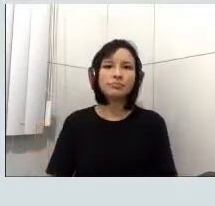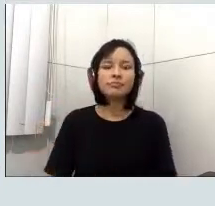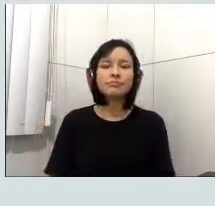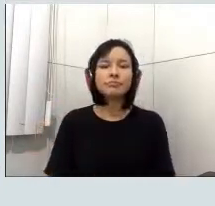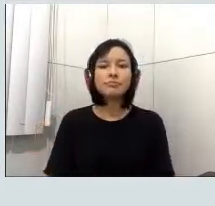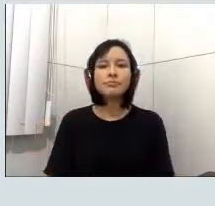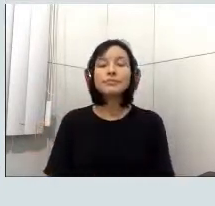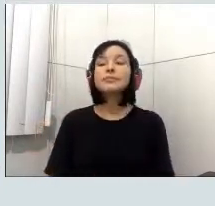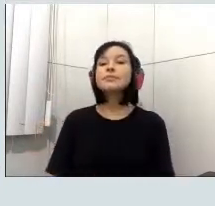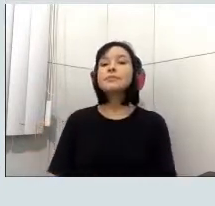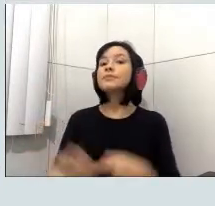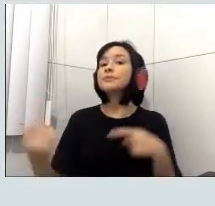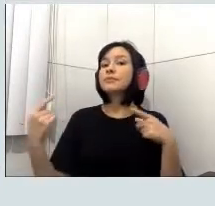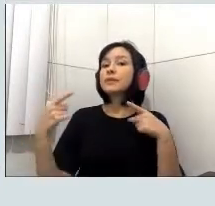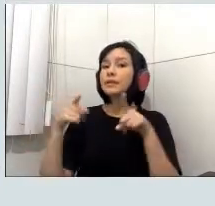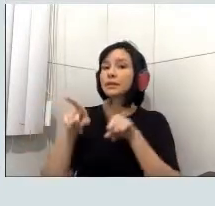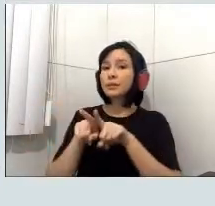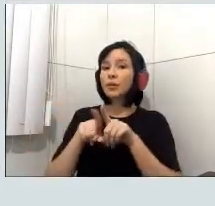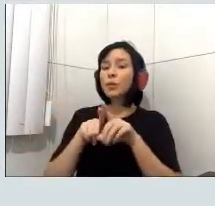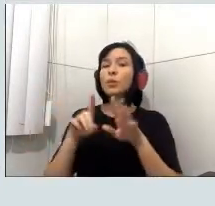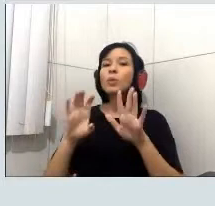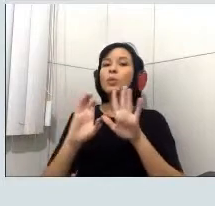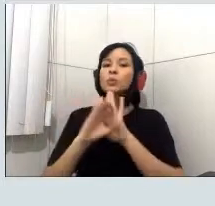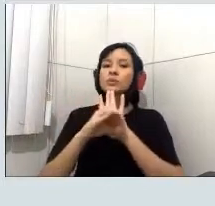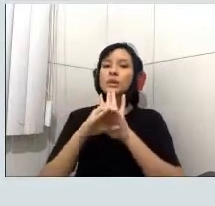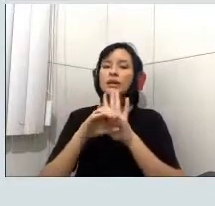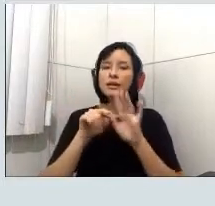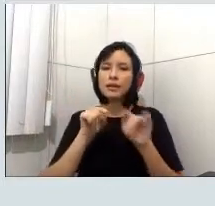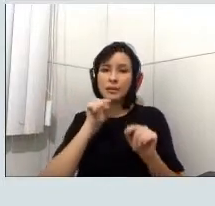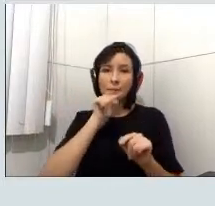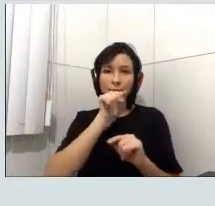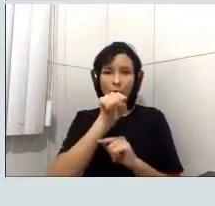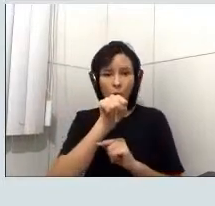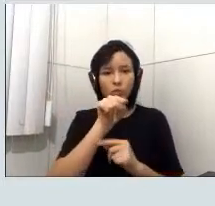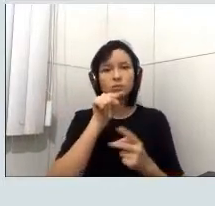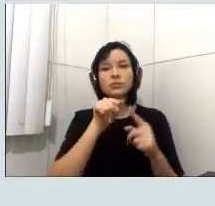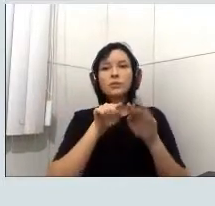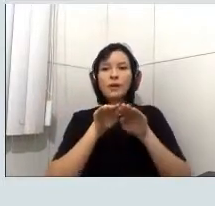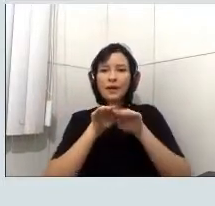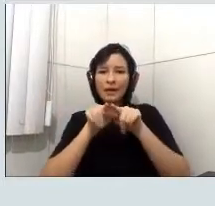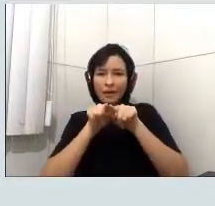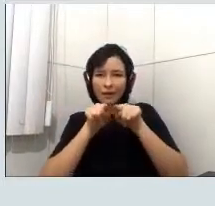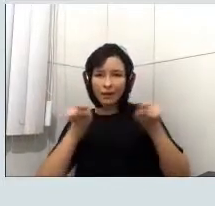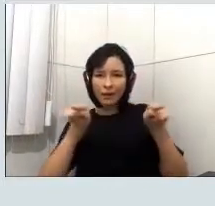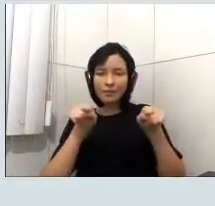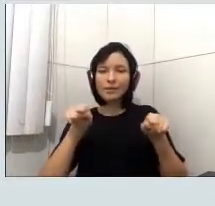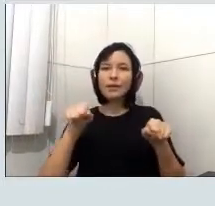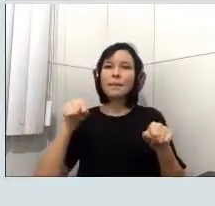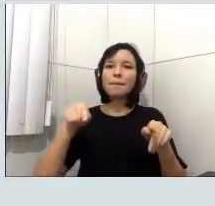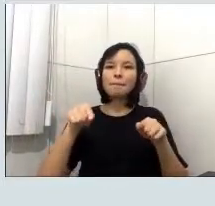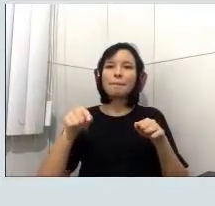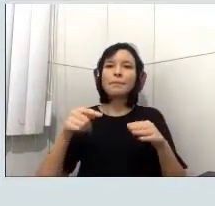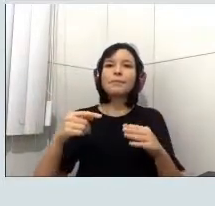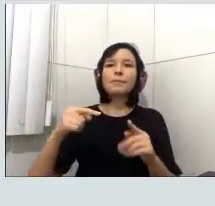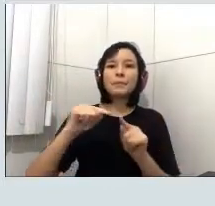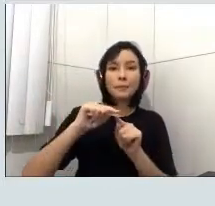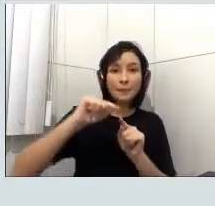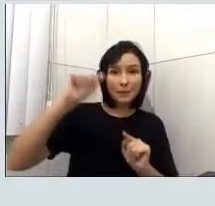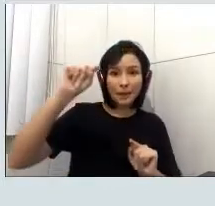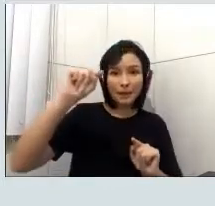E o conceito de ponto, reta, plano e espaço. O